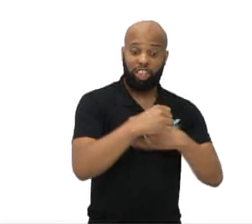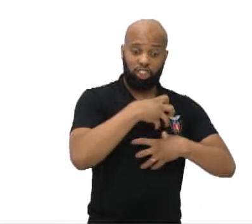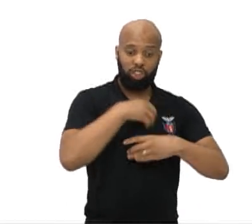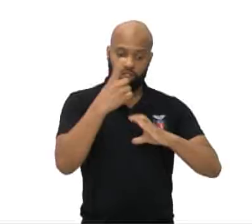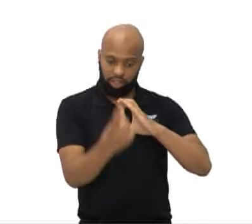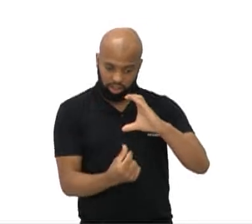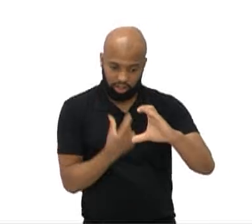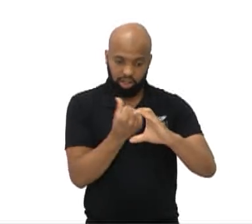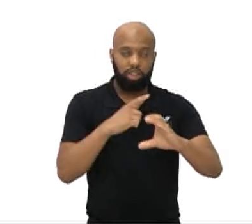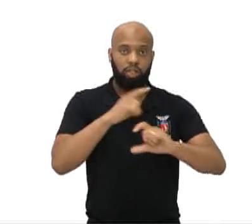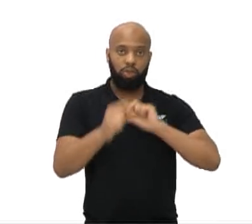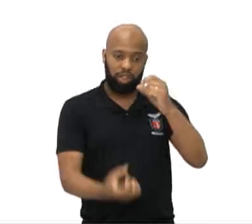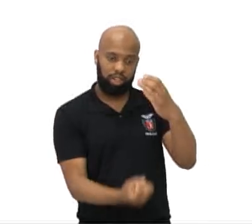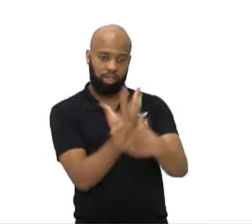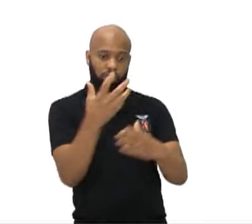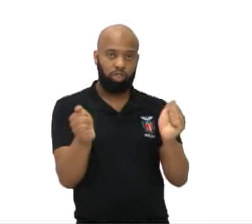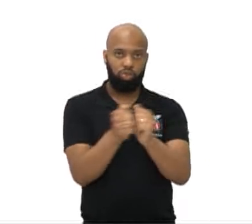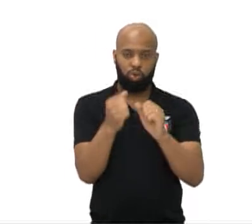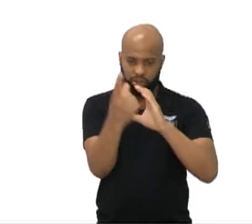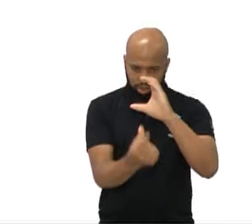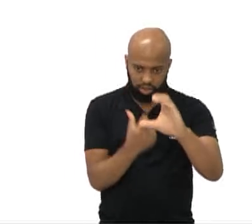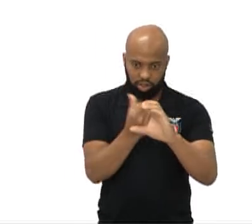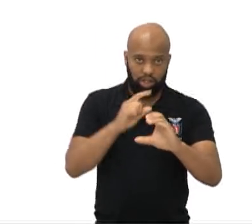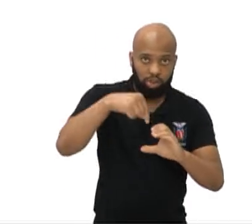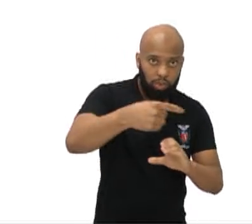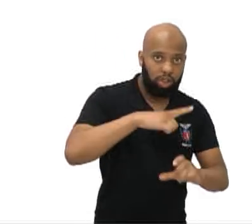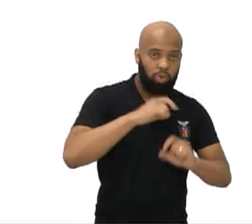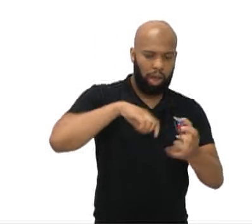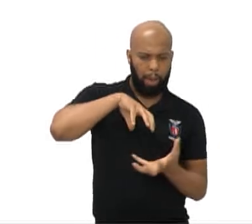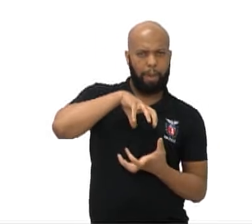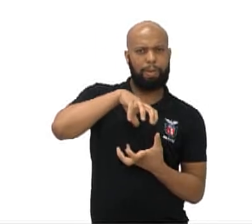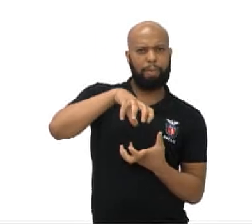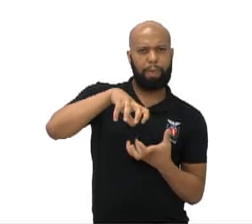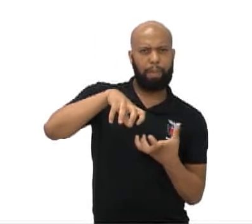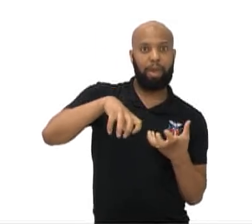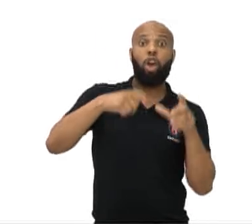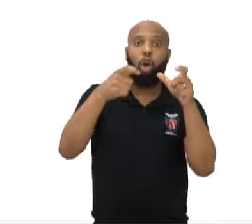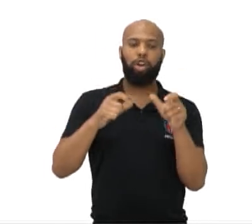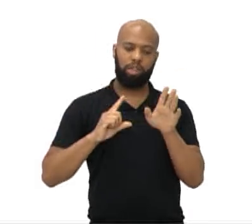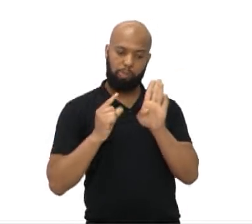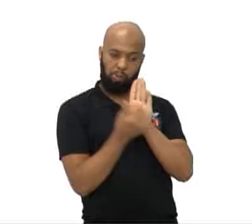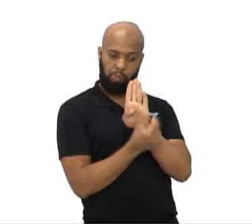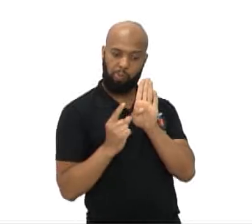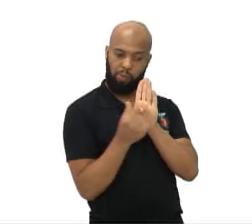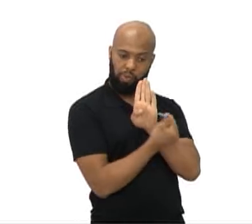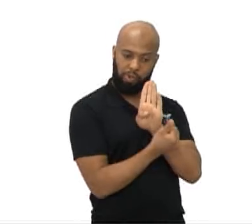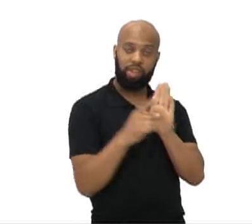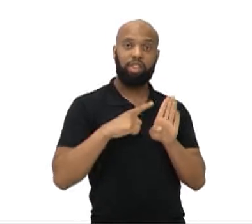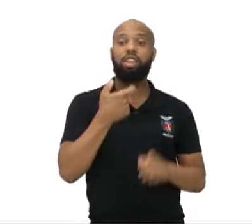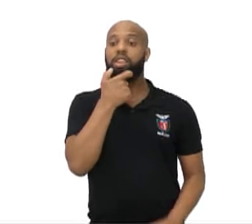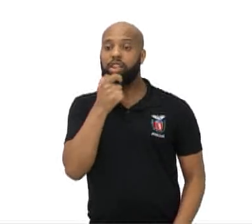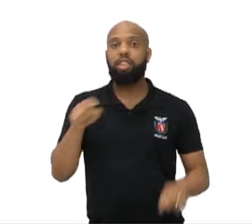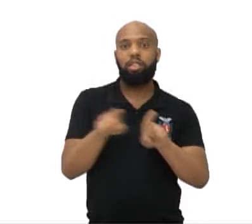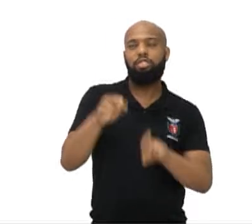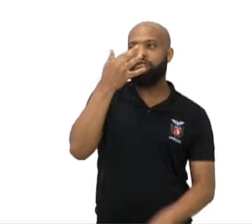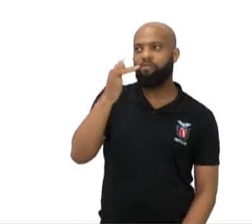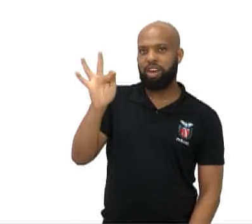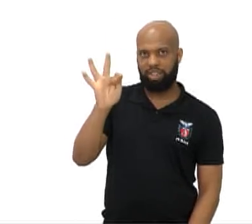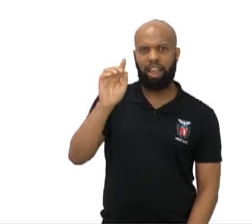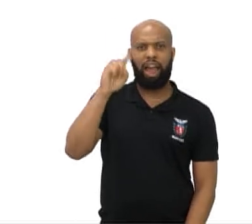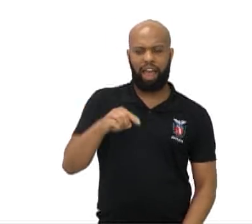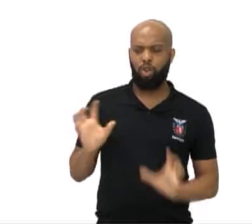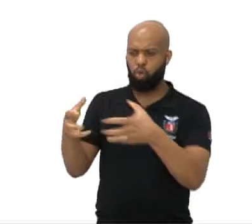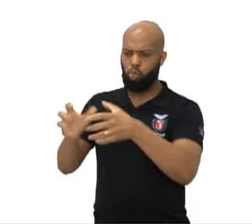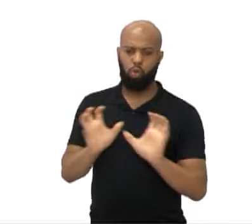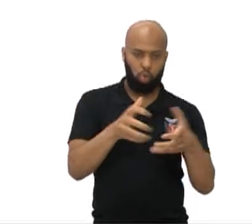capitalista, ela surge com o capitalismo após as chamadas revoluções burguesas, a Revolução Inglesa e a Revolução Francesa, que a gente